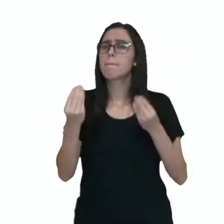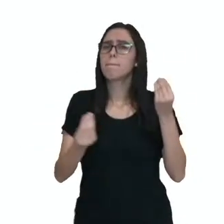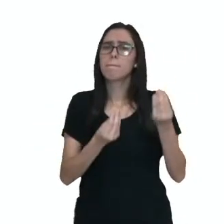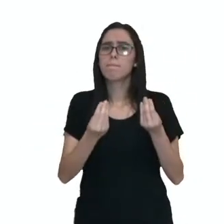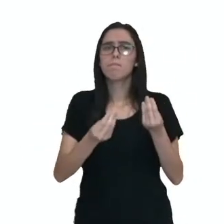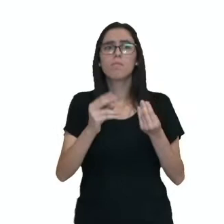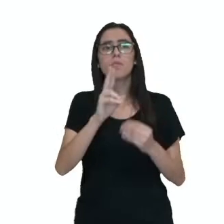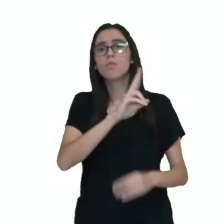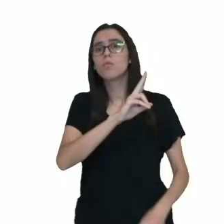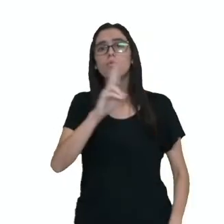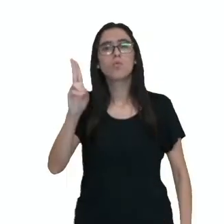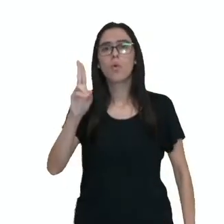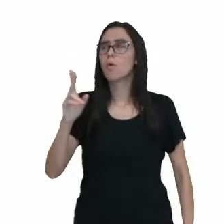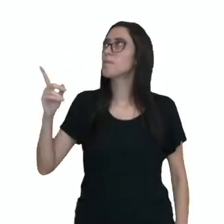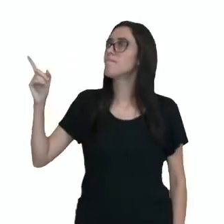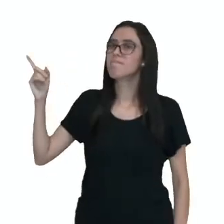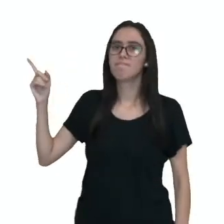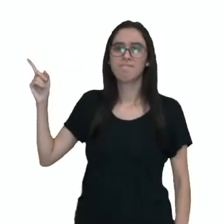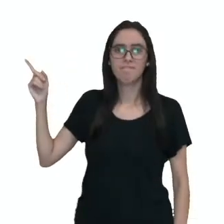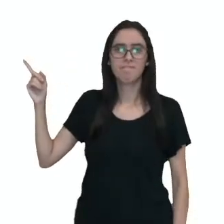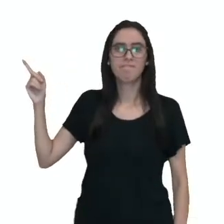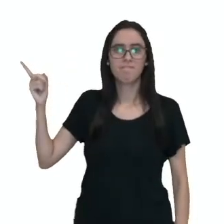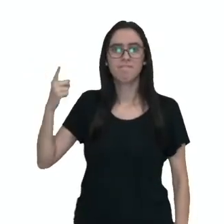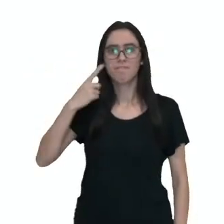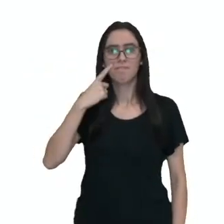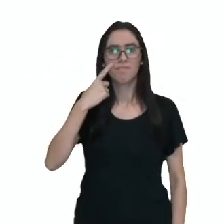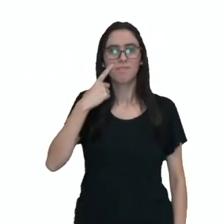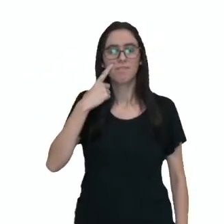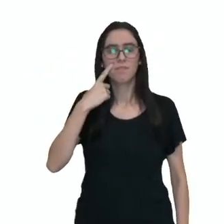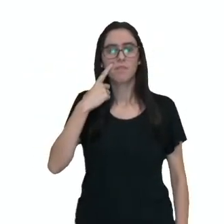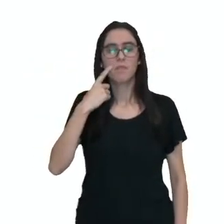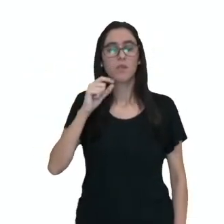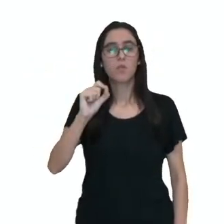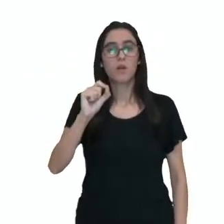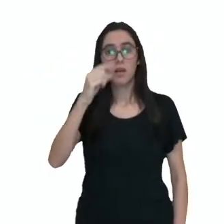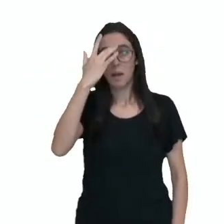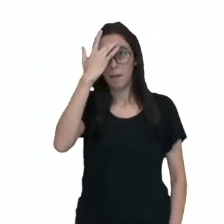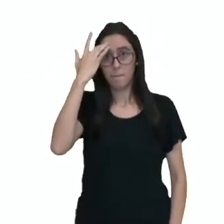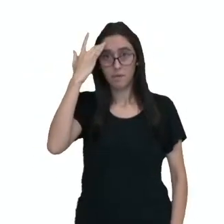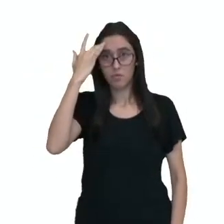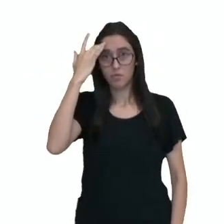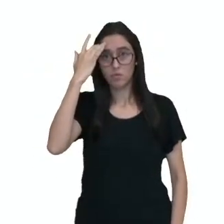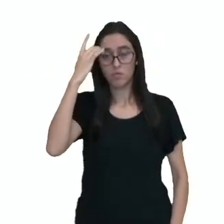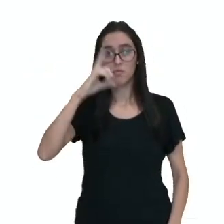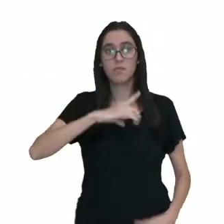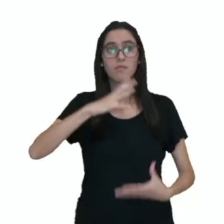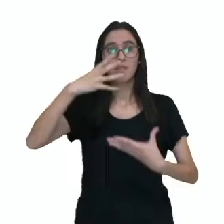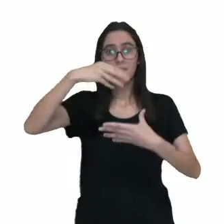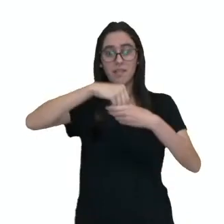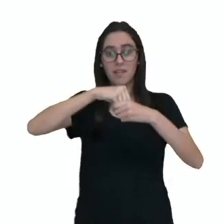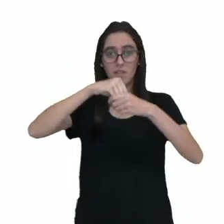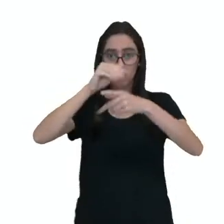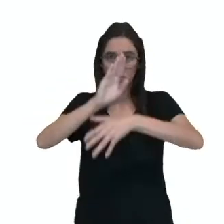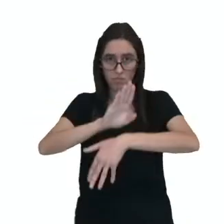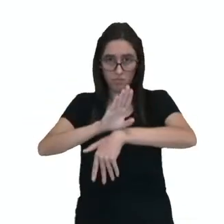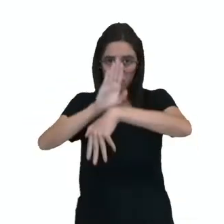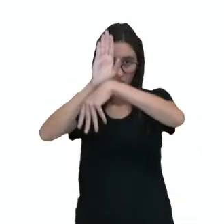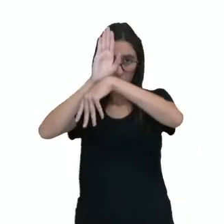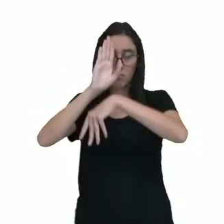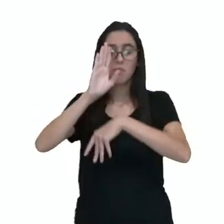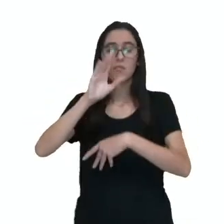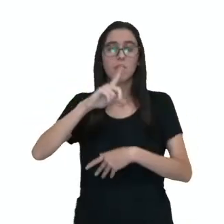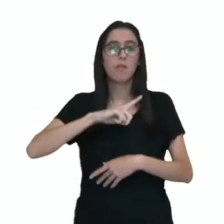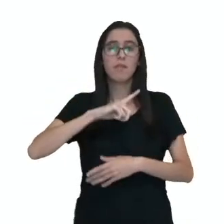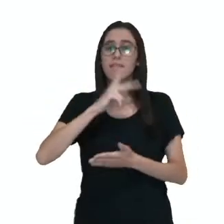de imponderabilidade, certo? Os astronautas que estão lá na estação espacial estão em constante queda livre,